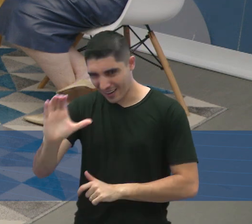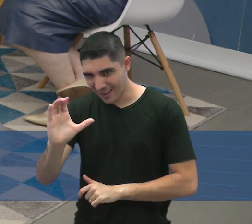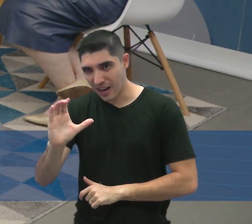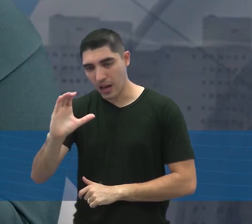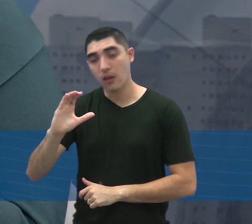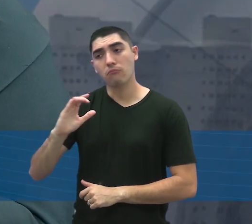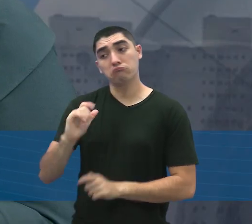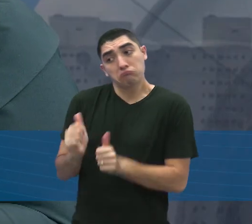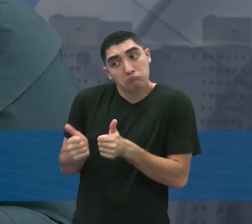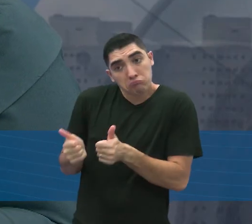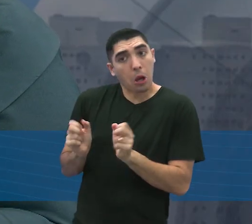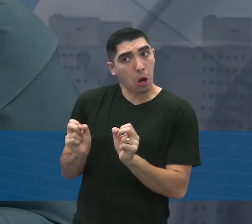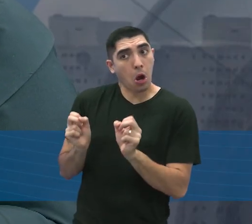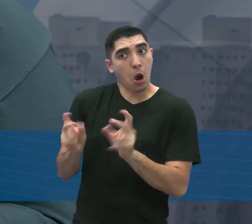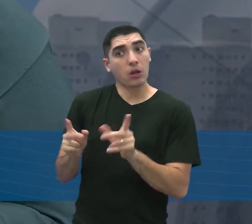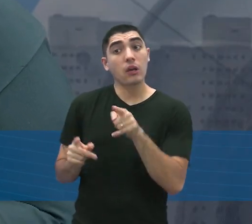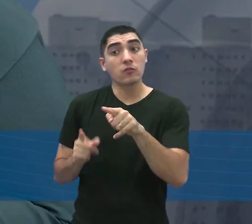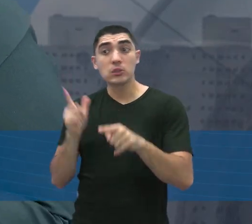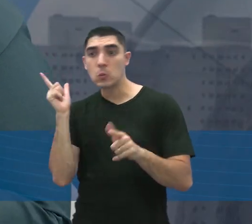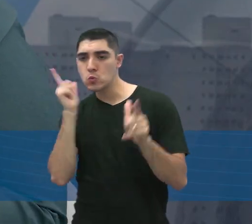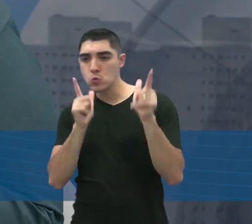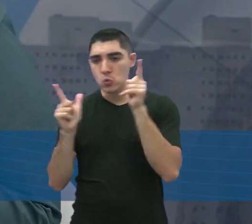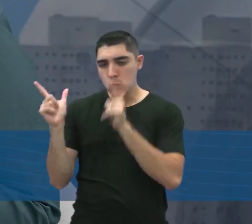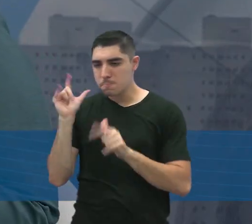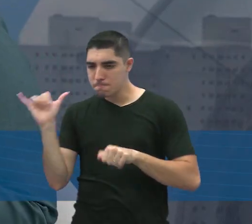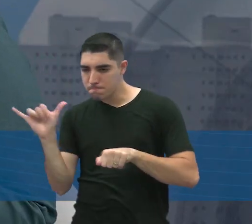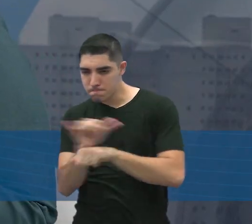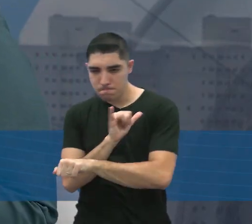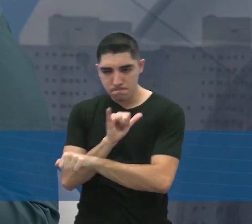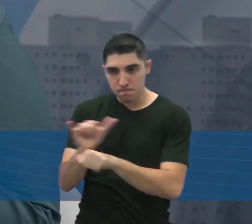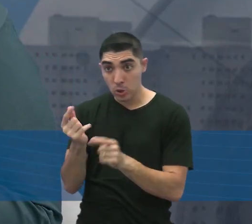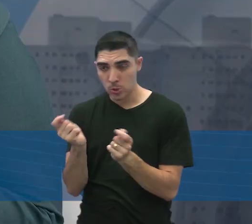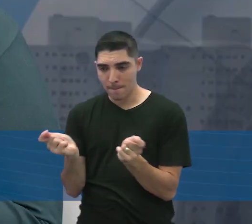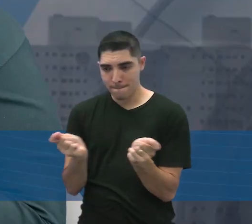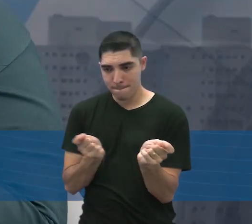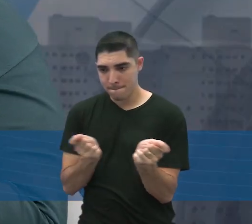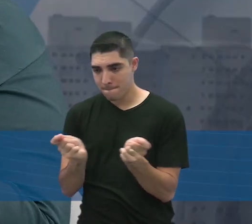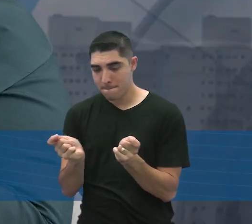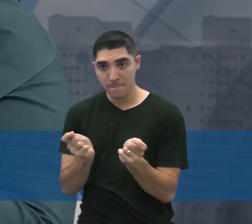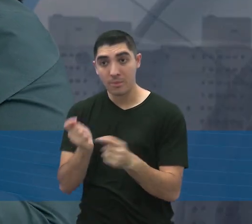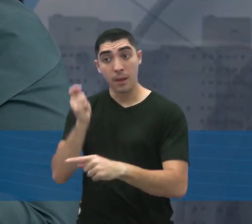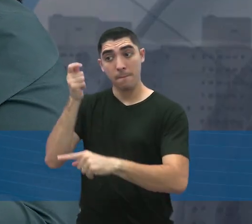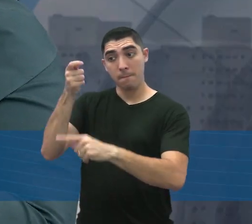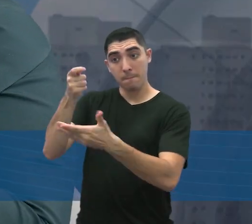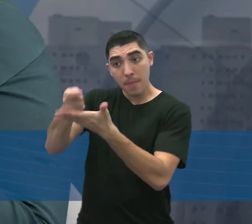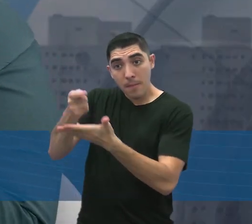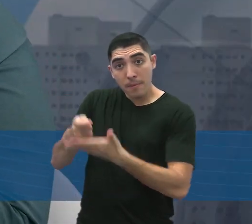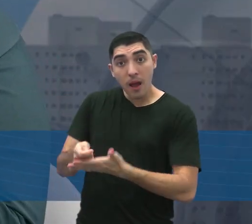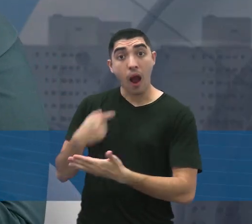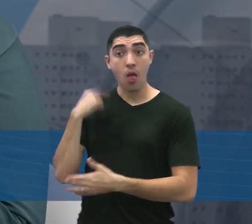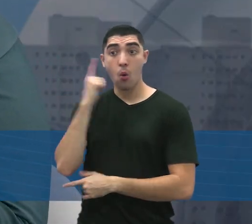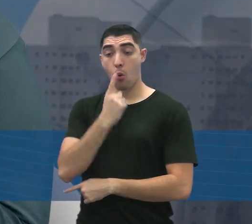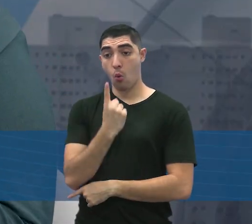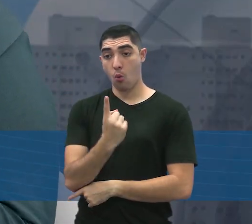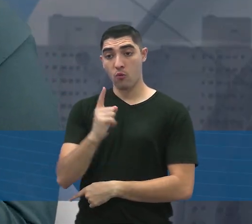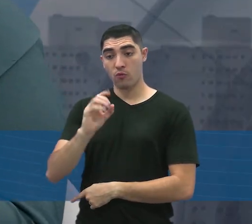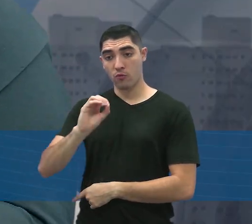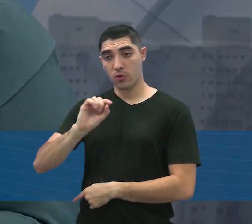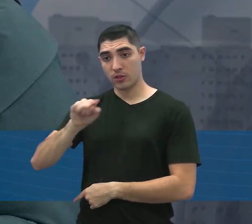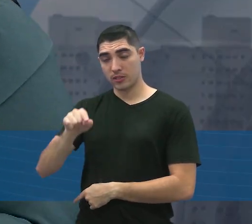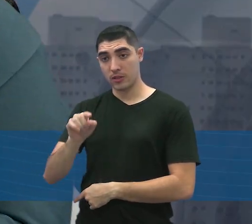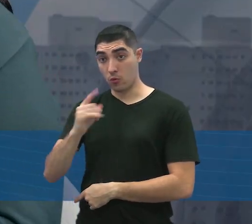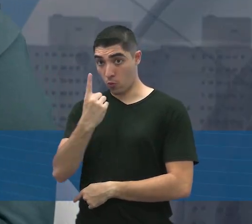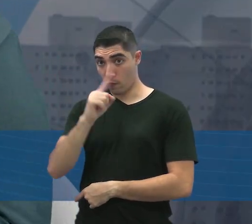inteligente, porque se eu mantenho de fato meu recurso ali alocado no investimento, eu ganho hoje 1,07%